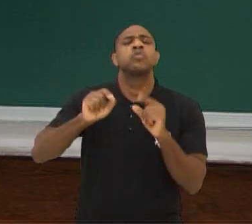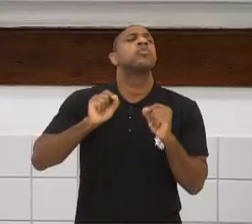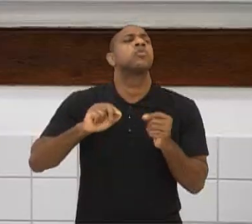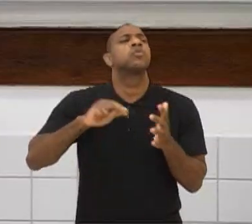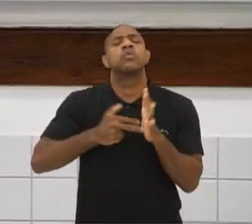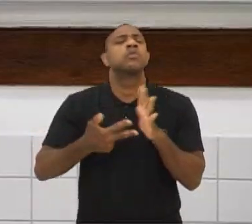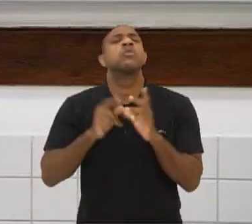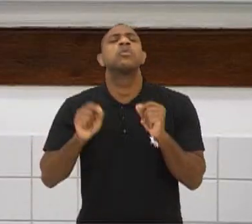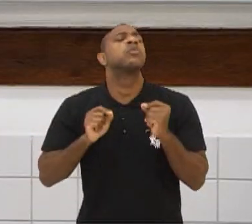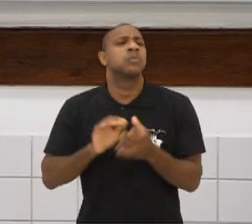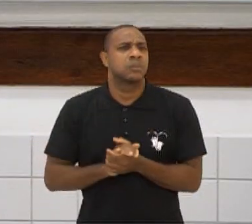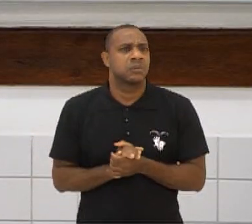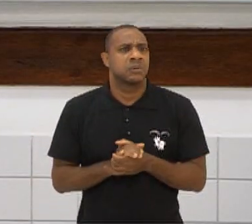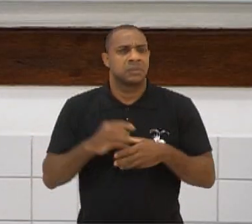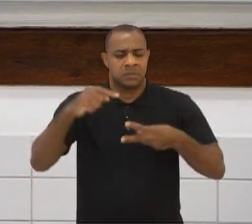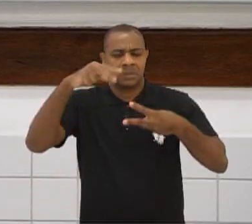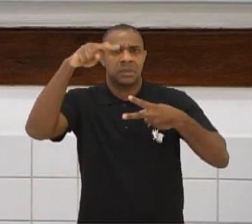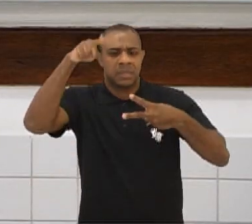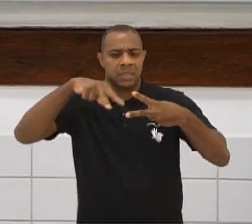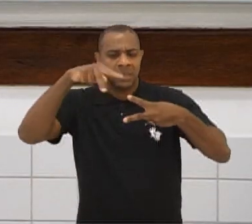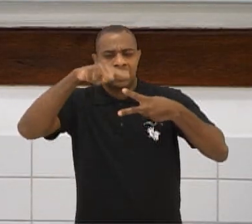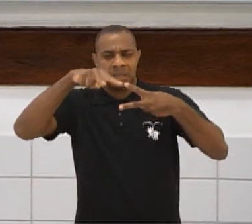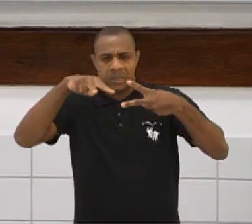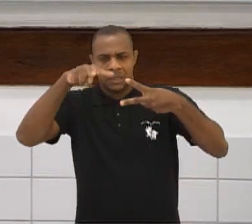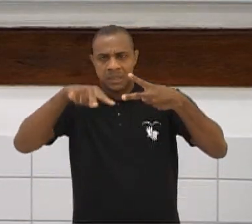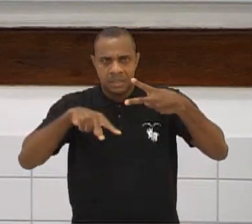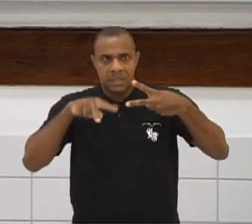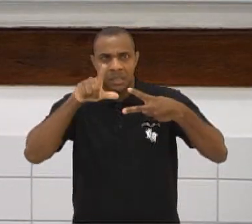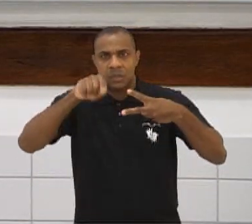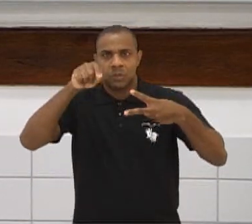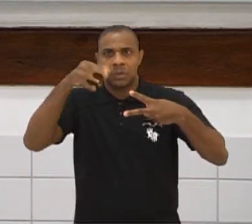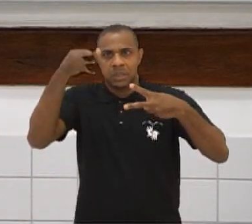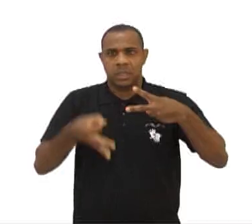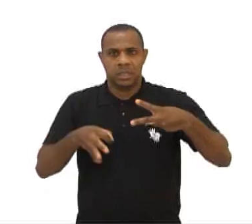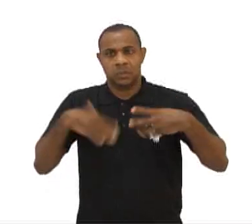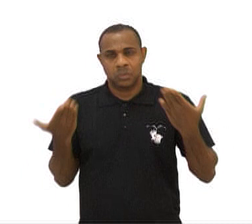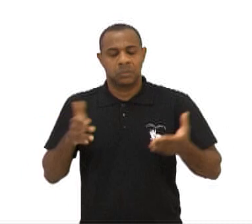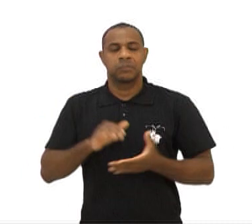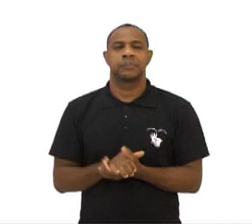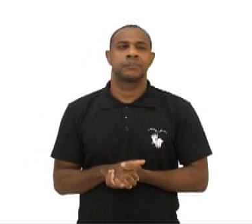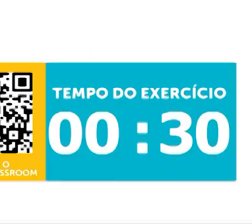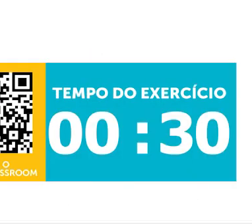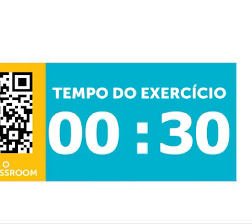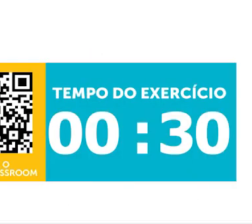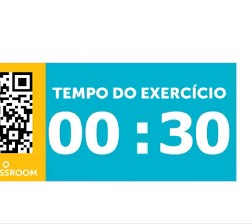vocês lerem essas duas alternativas e escolher uma, aquela que vocês acham que está correta.